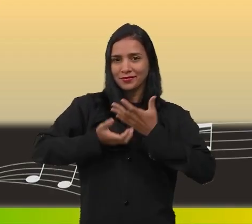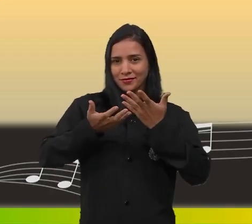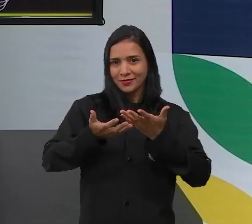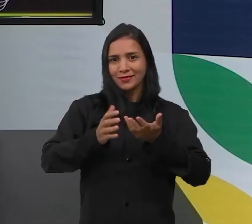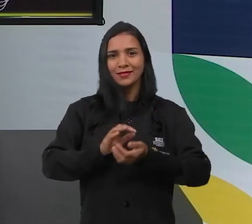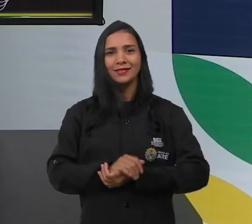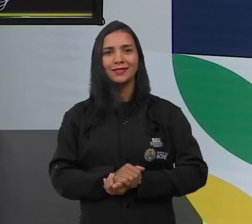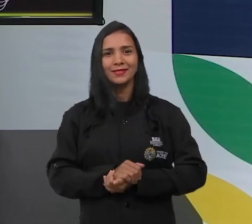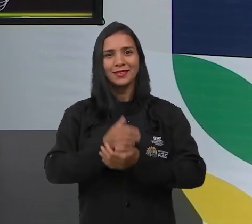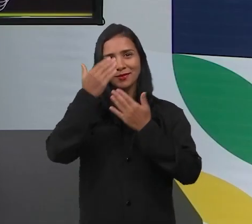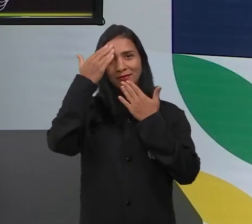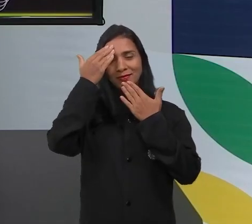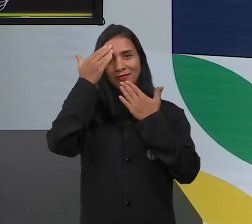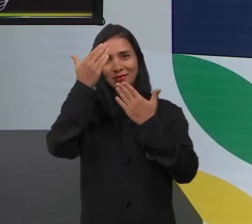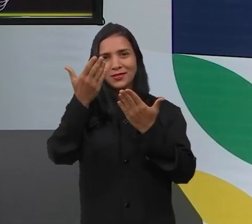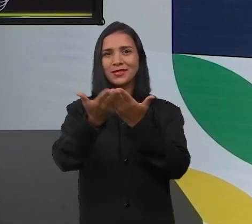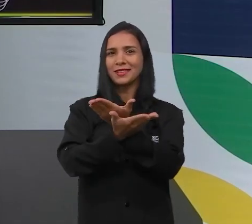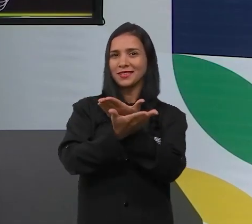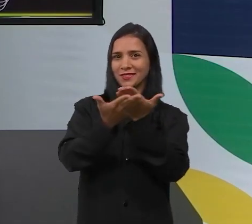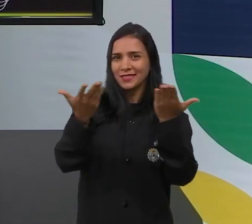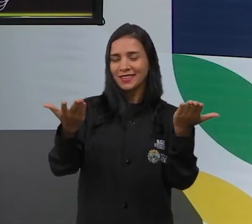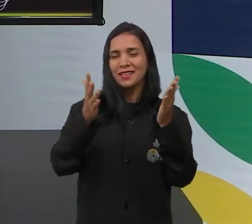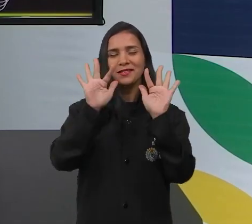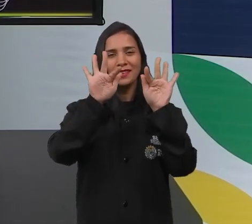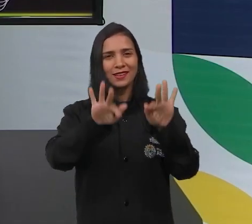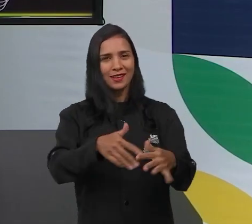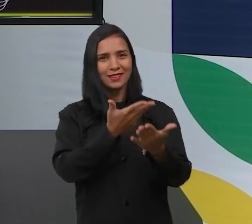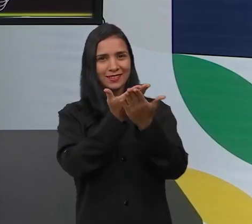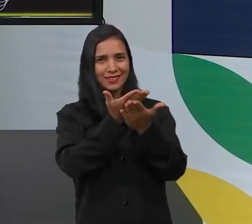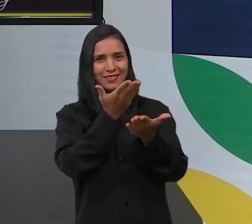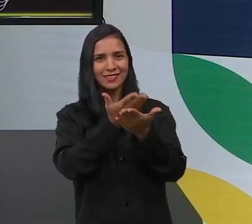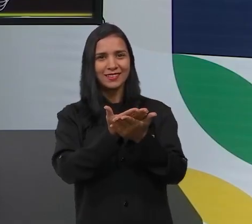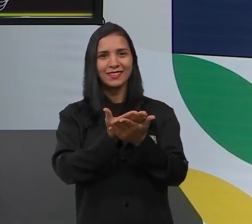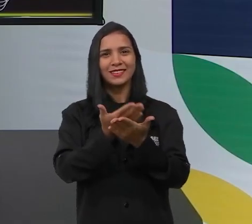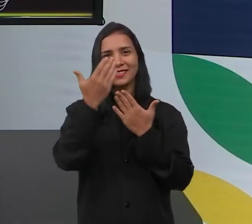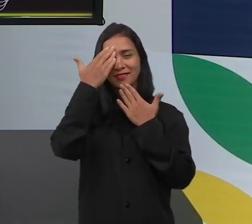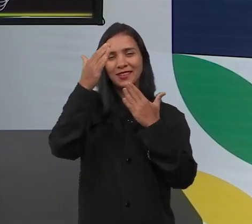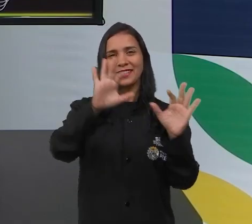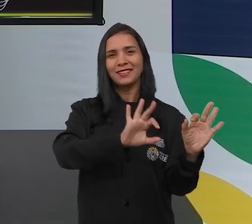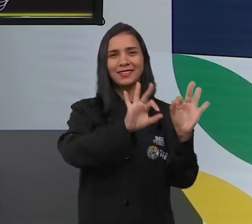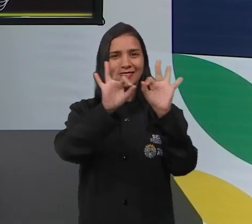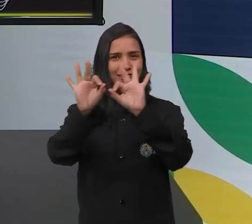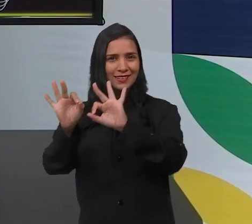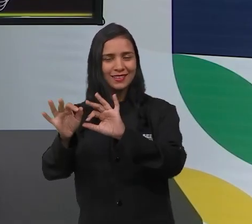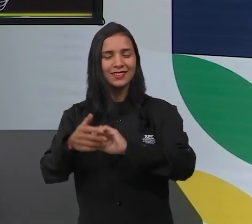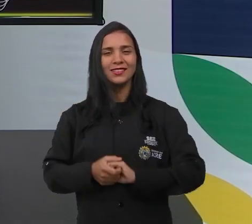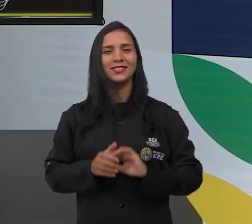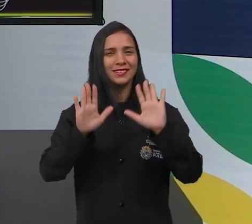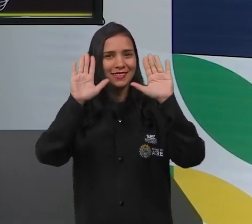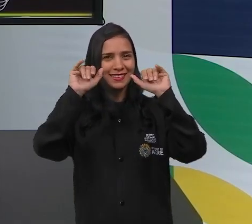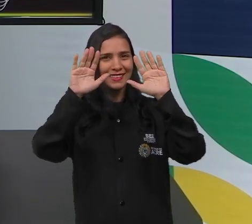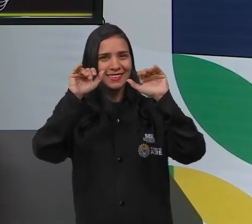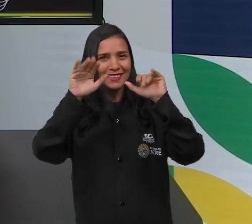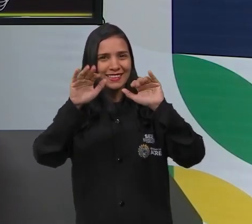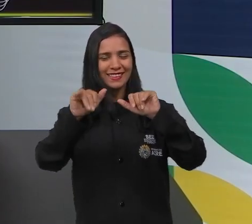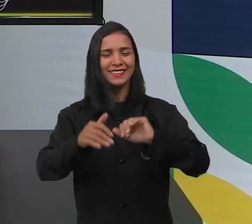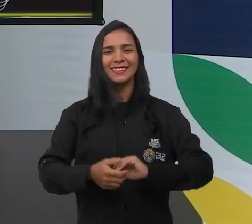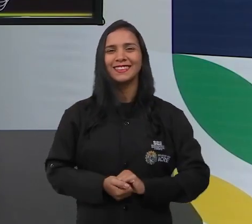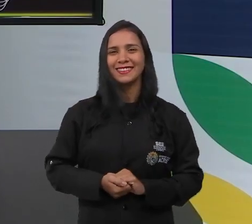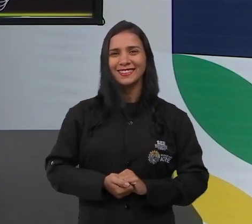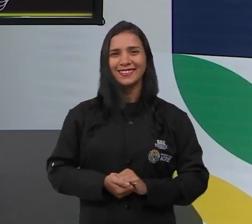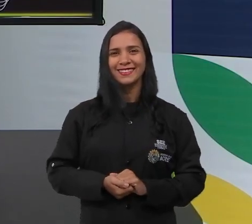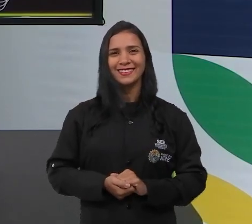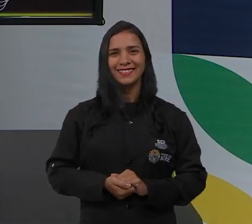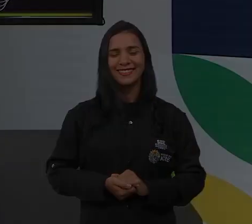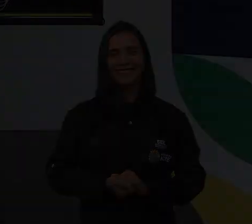Então, muito obrigada. Vou finalizando a nossa aula por aqui. Obrigada pela atenção e até a próxima aula. Tchau!